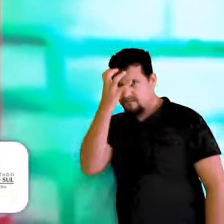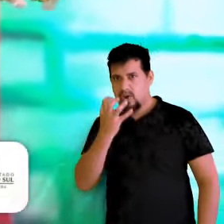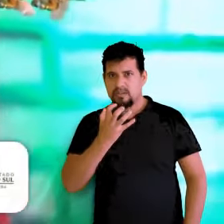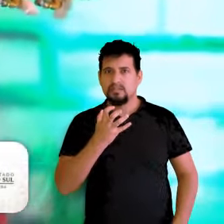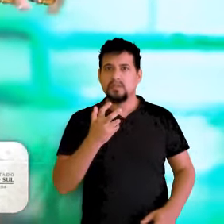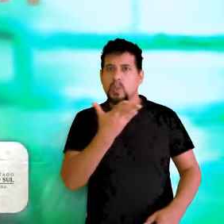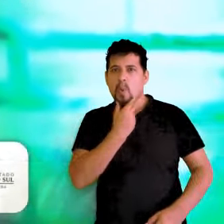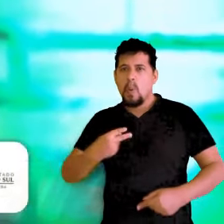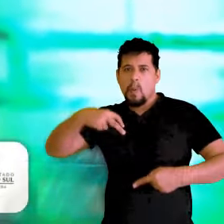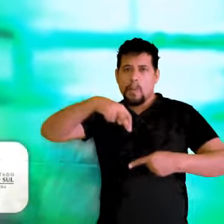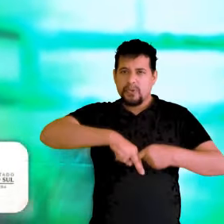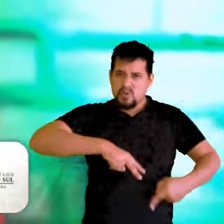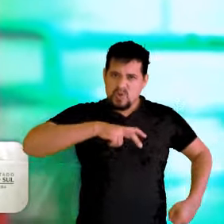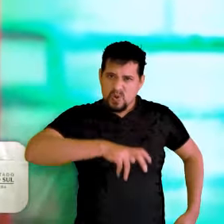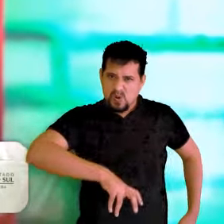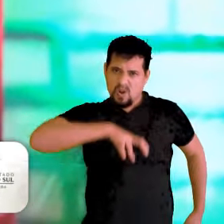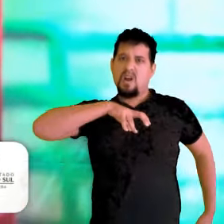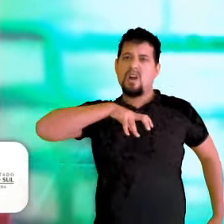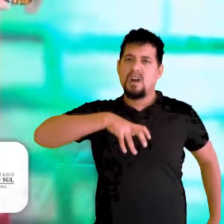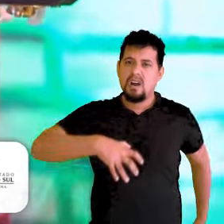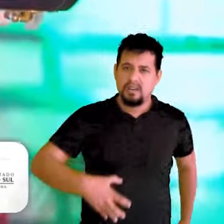bravura do peão.